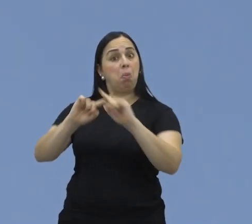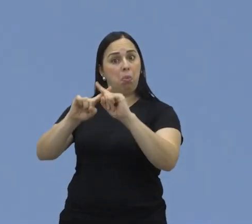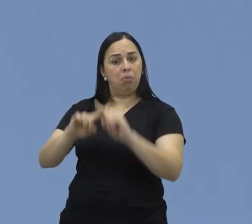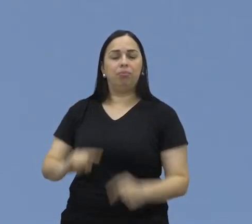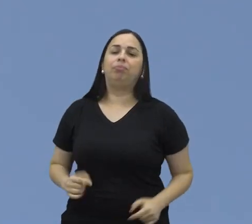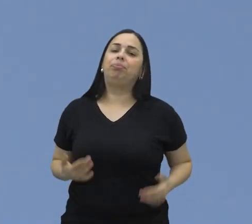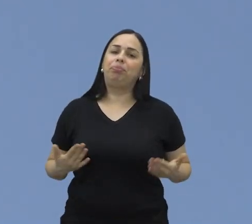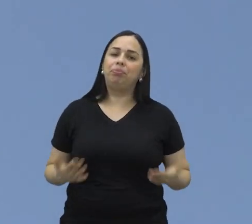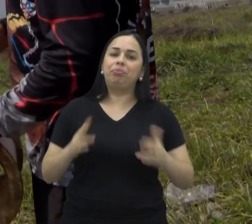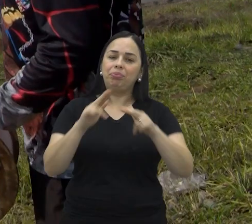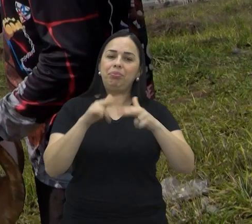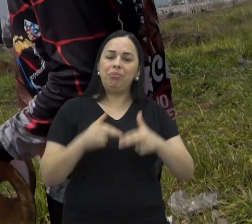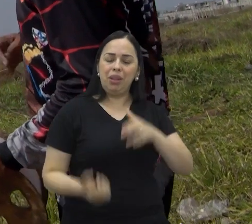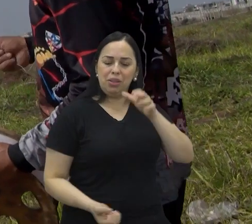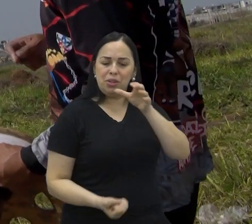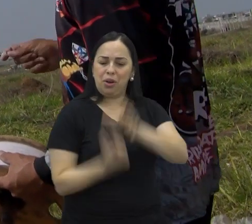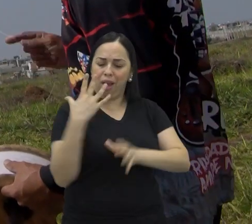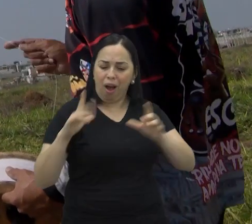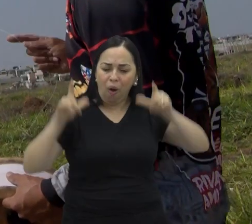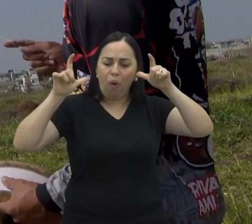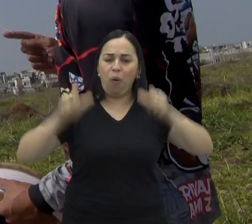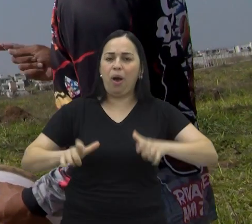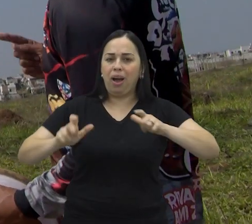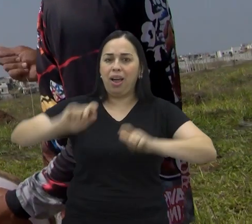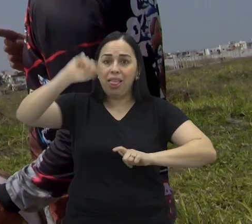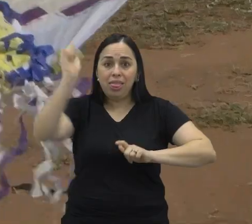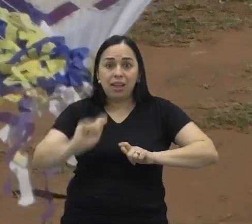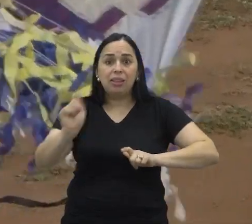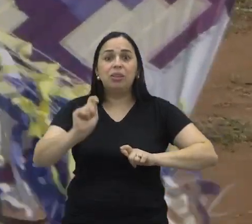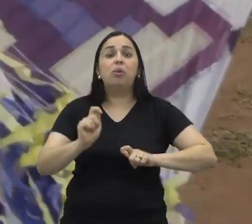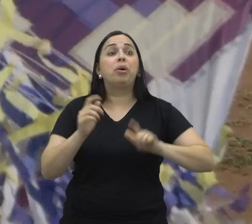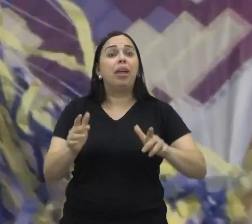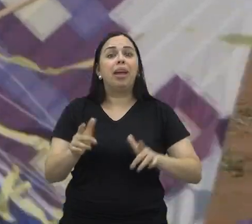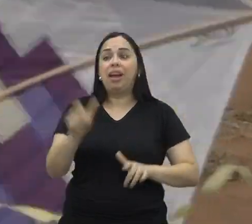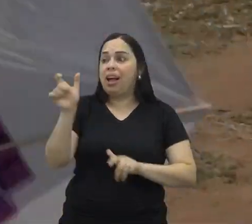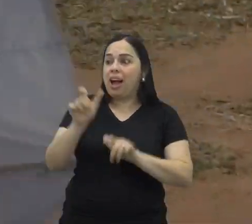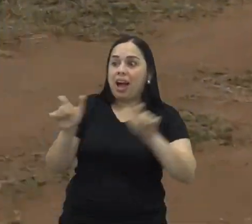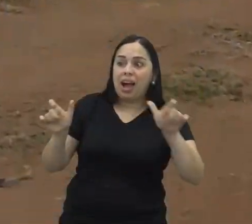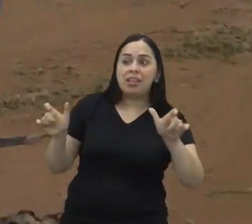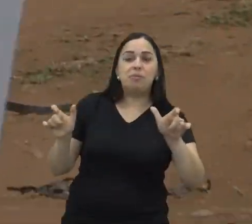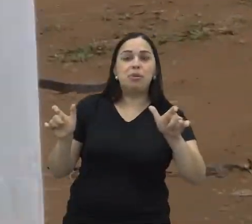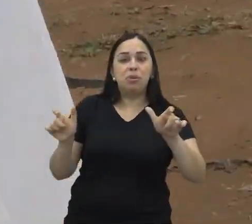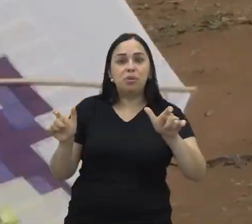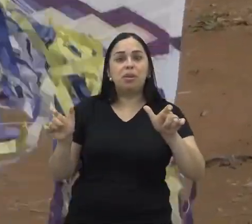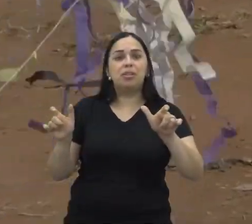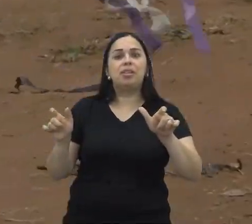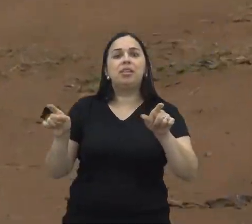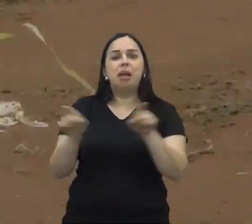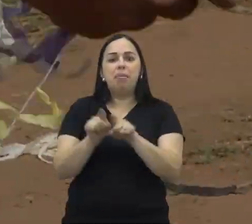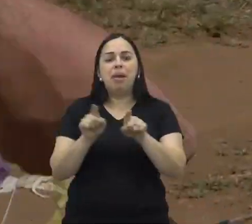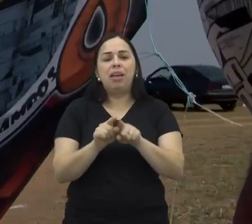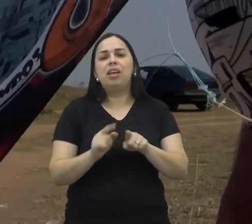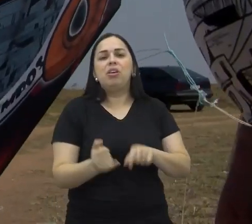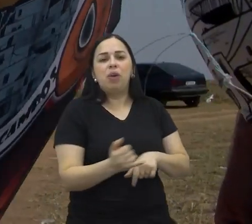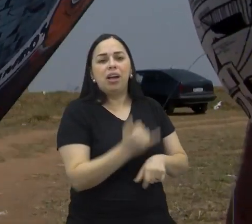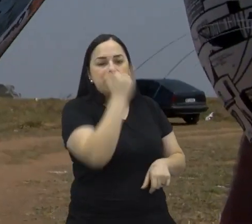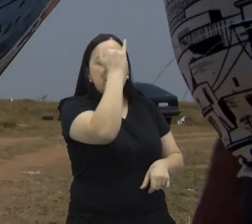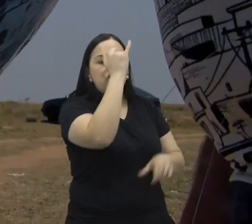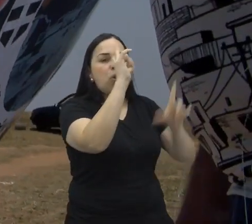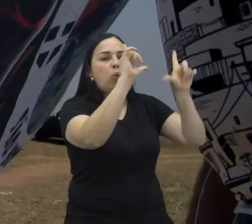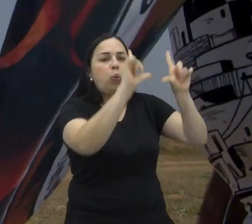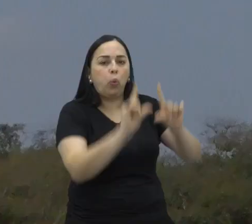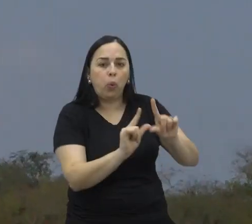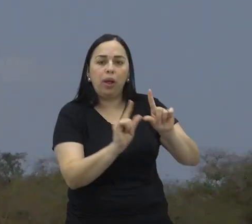e campeonatos. Com a criação dos pipódromos, a tendência é que haja uma redução dos acidentes